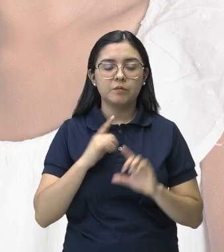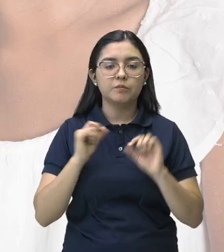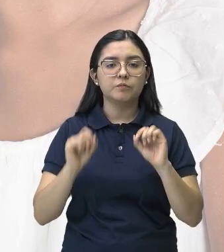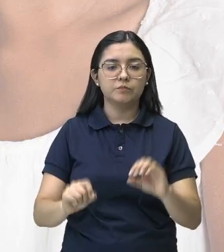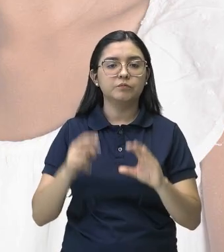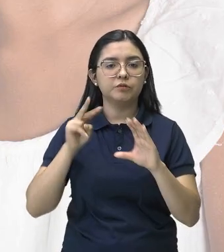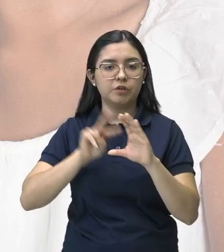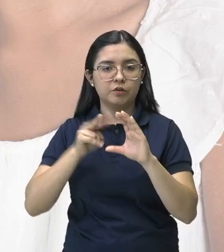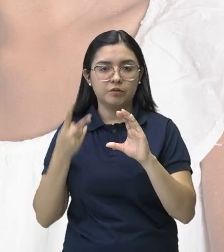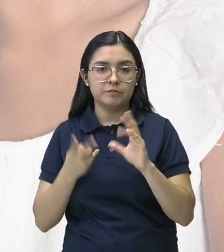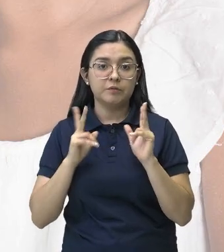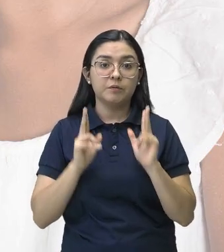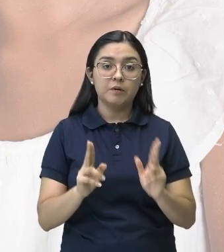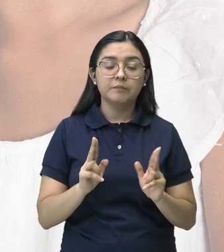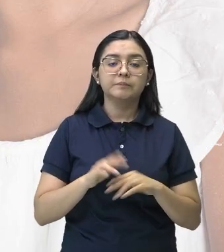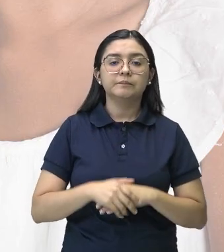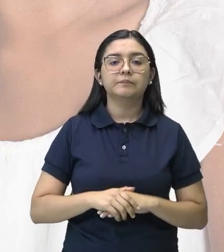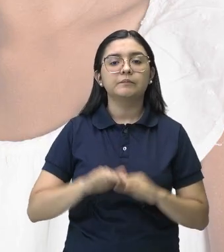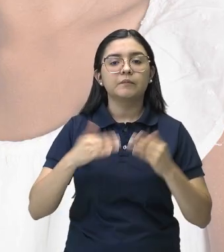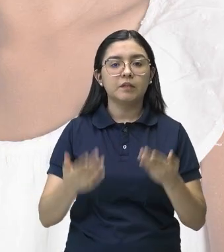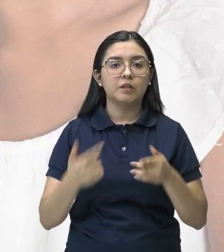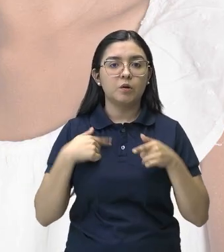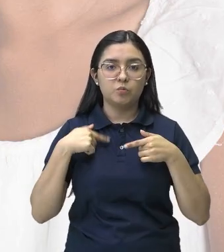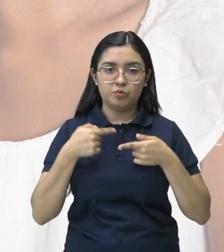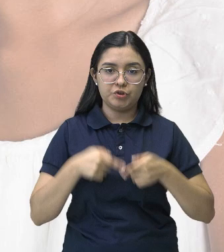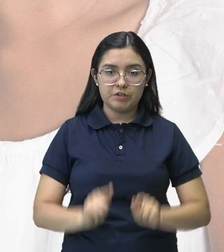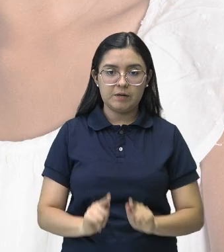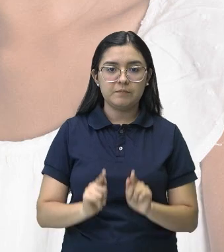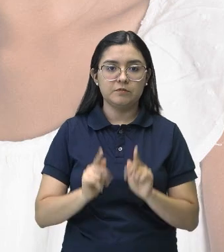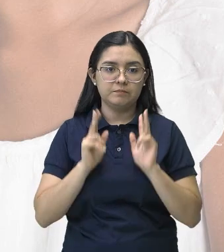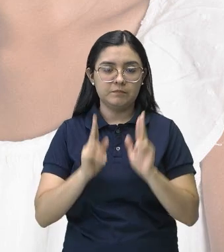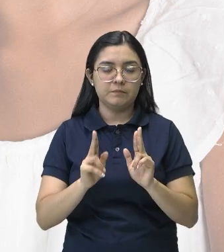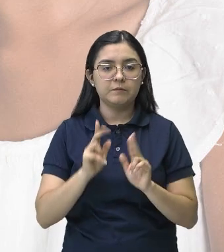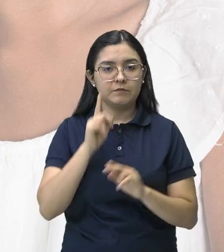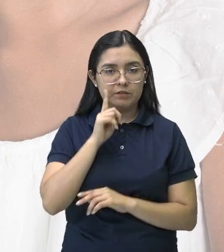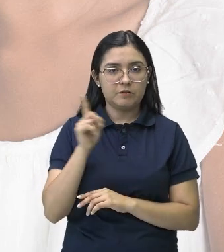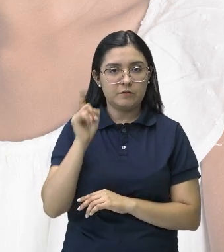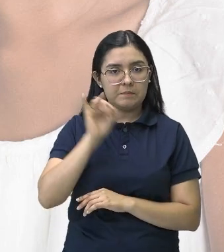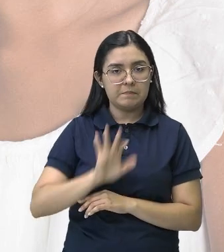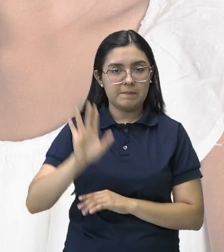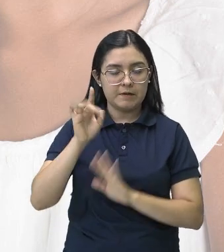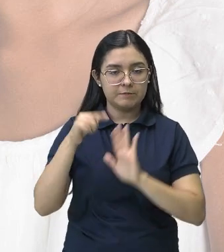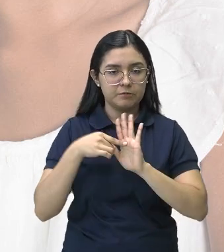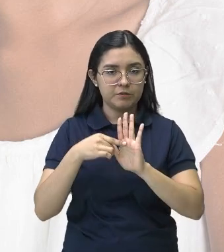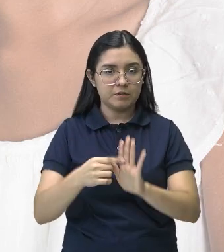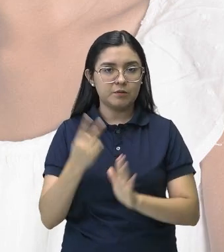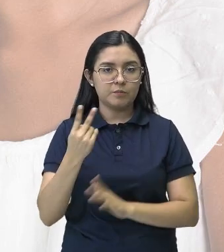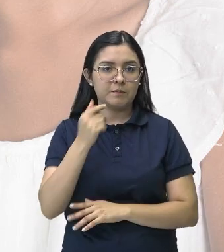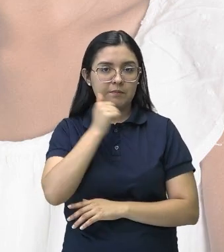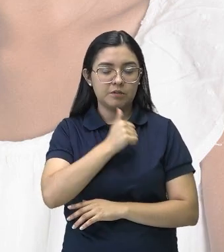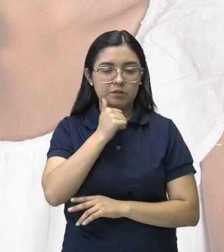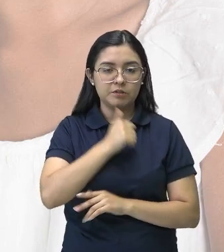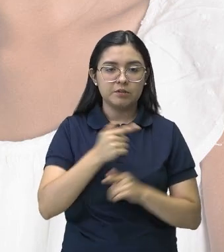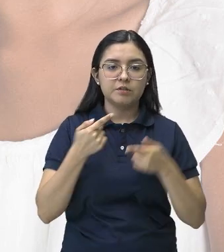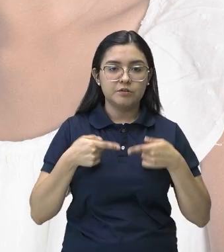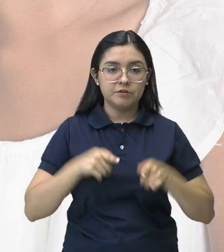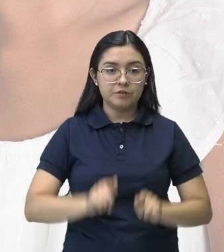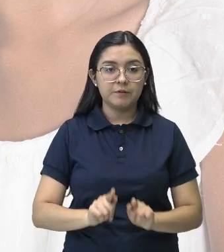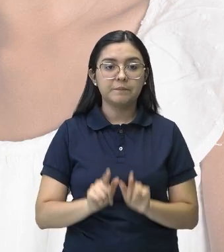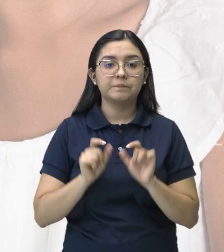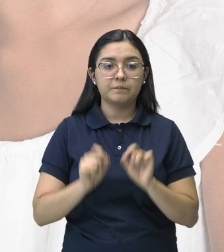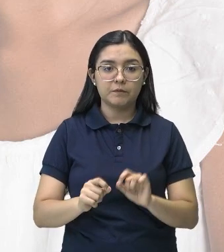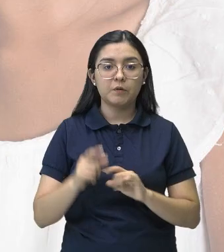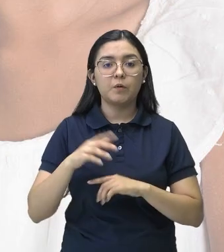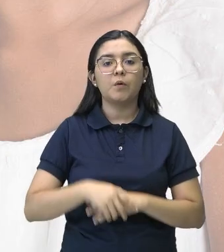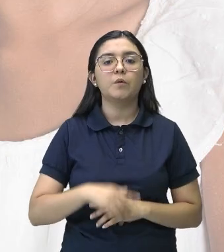genótipo. Então, os gêmeos idênticos, como vocês estão vendo aí, as gêmeas, né, com o mesmo genótipo, ou seja, com o mesmo